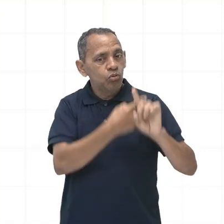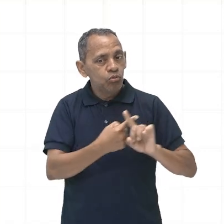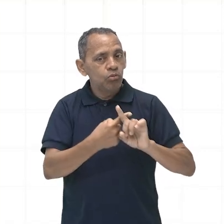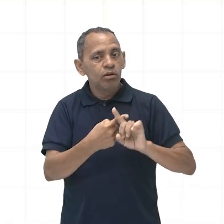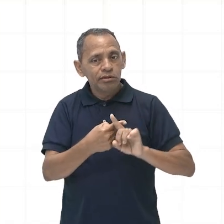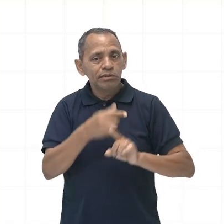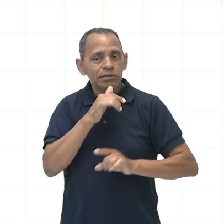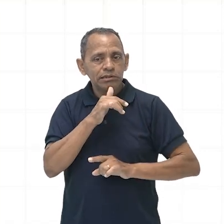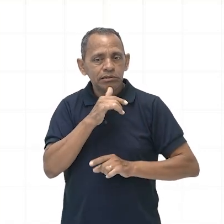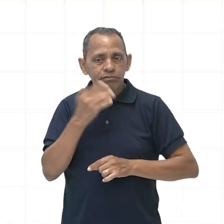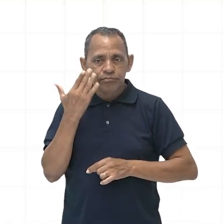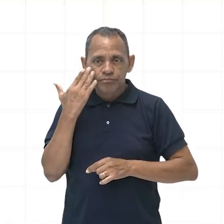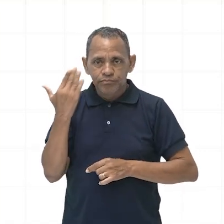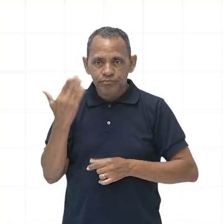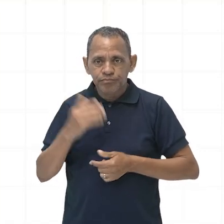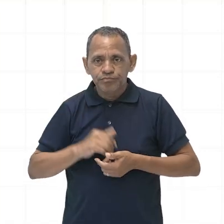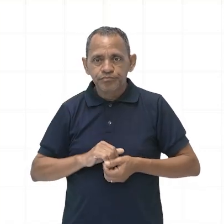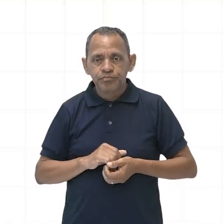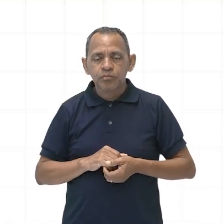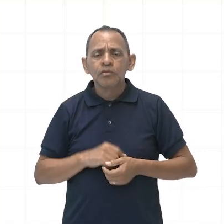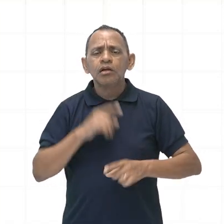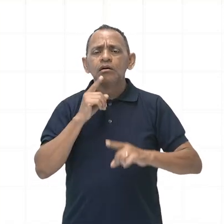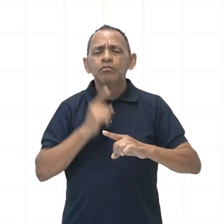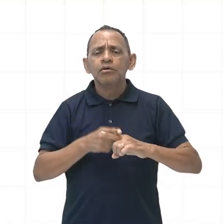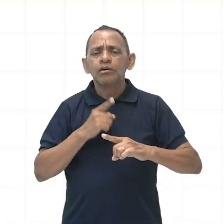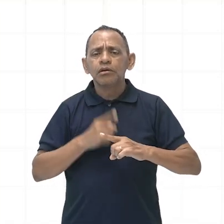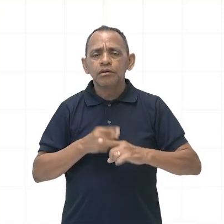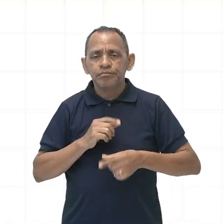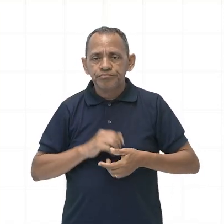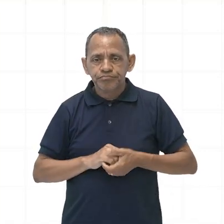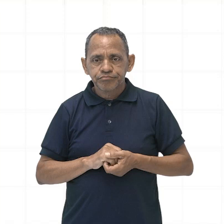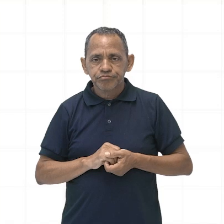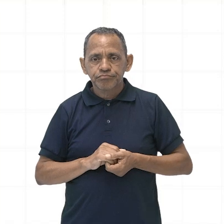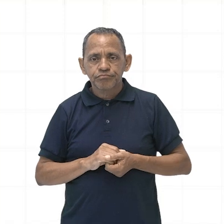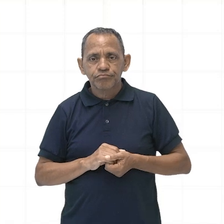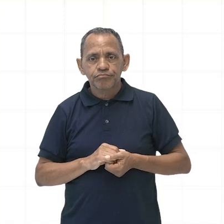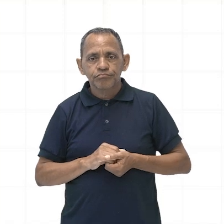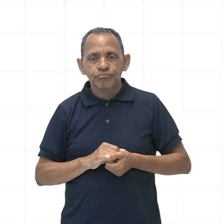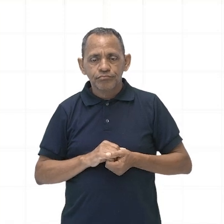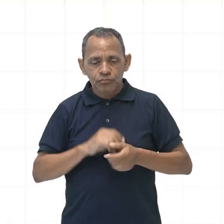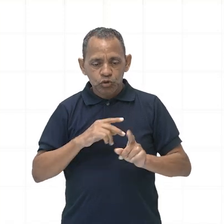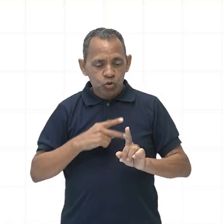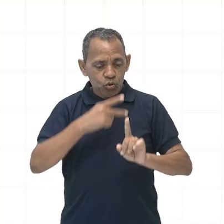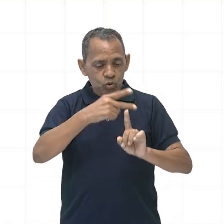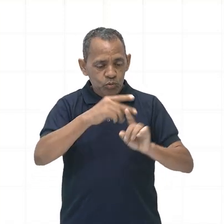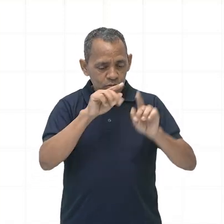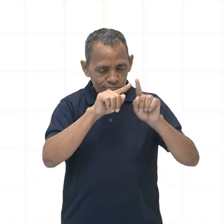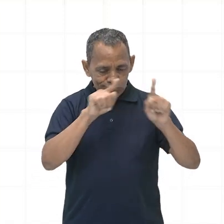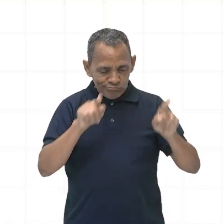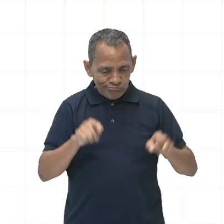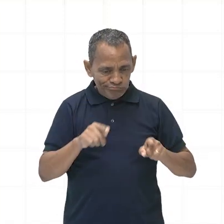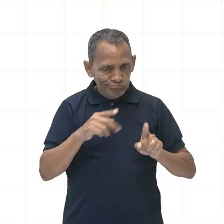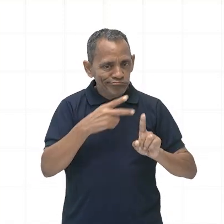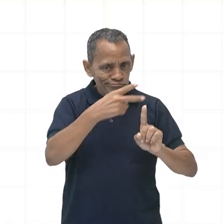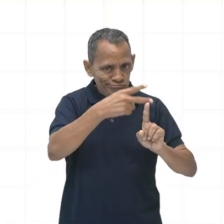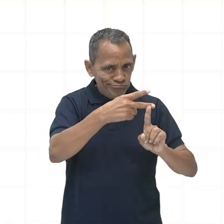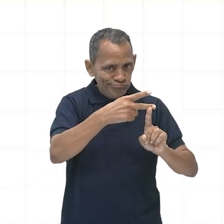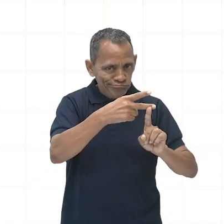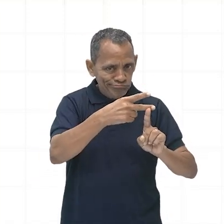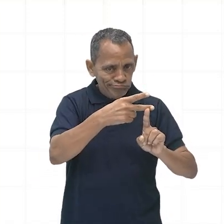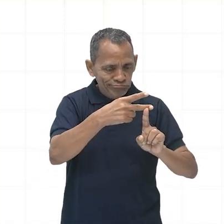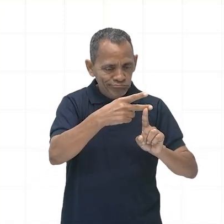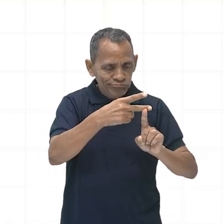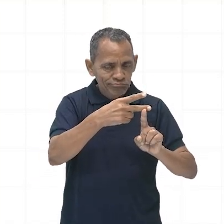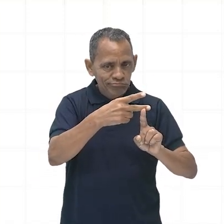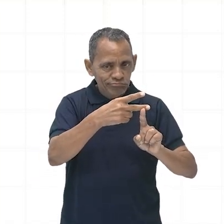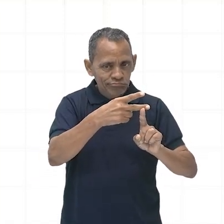nesse exemplo aqui, né? Por quê? Nós temos aqui o expoente que está do lado de dentro, ele vai elevar aqui